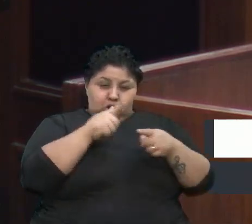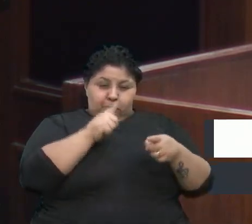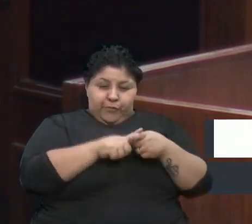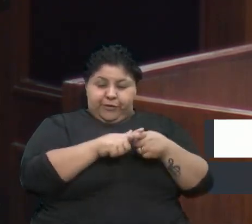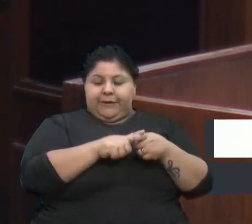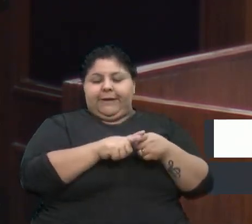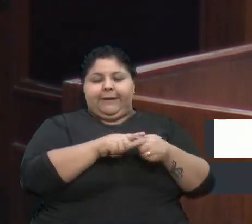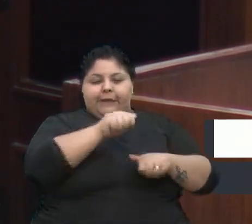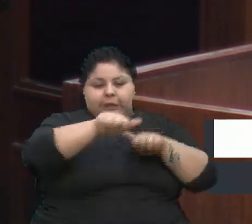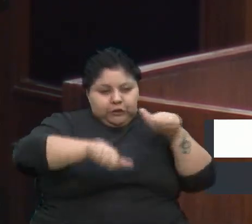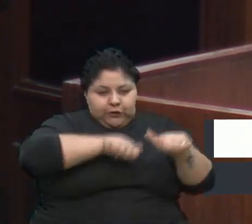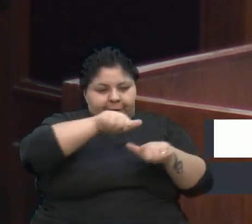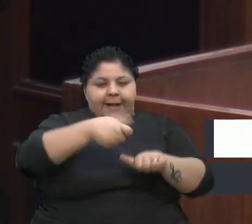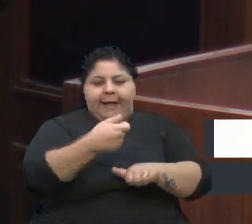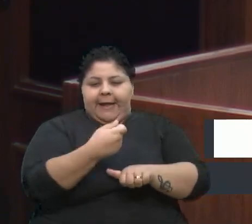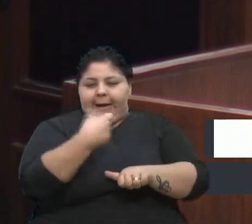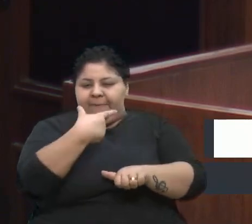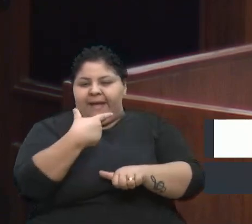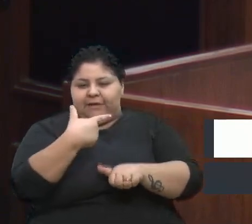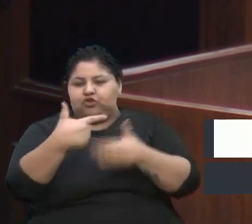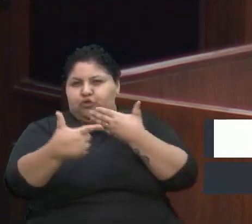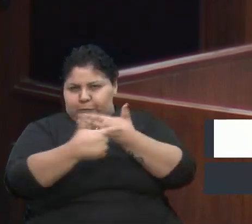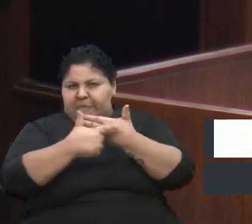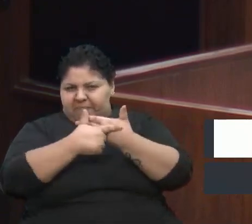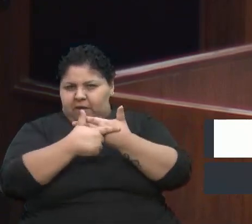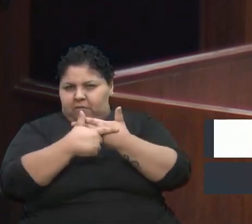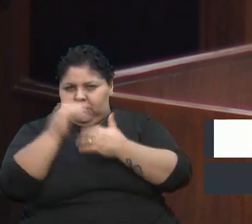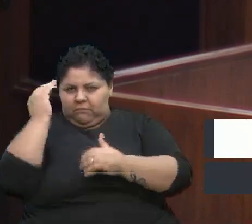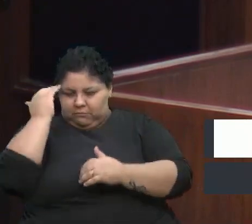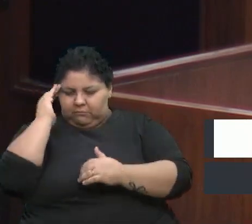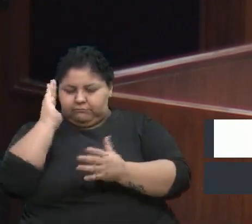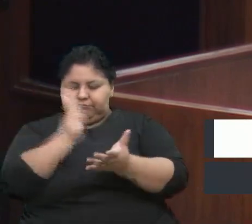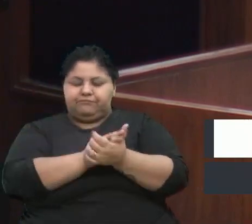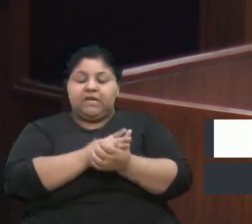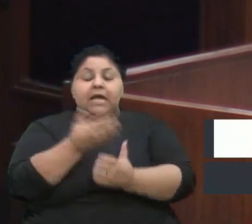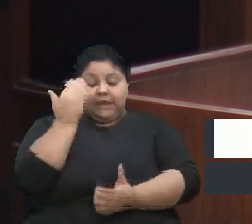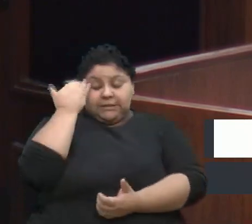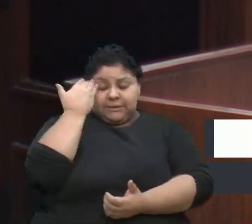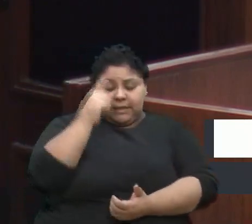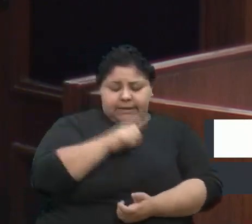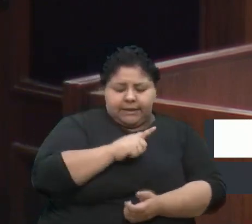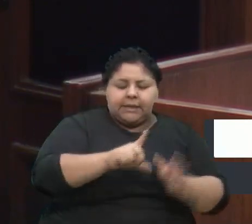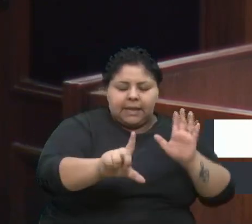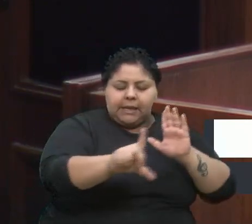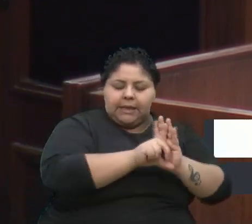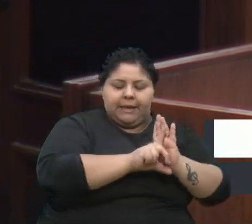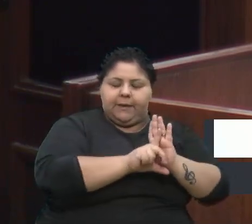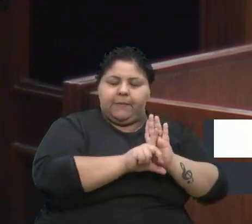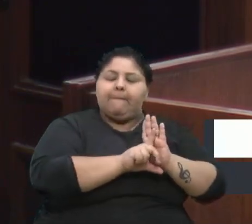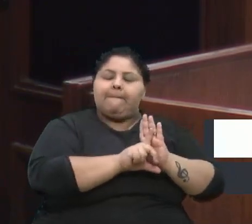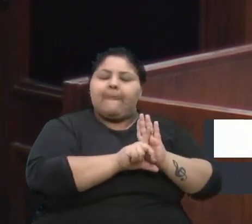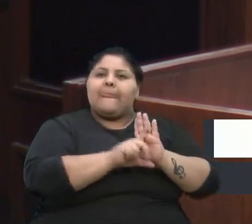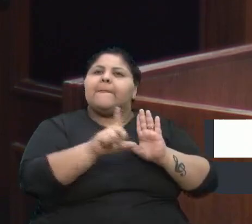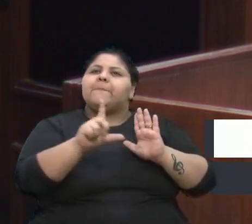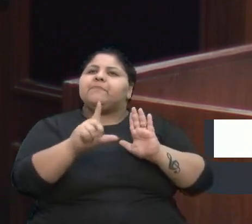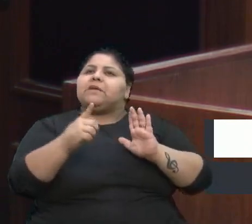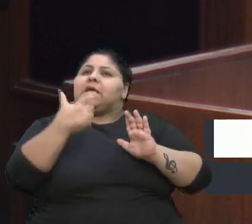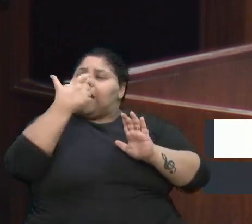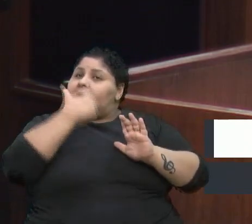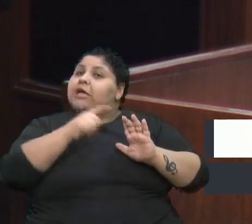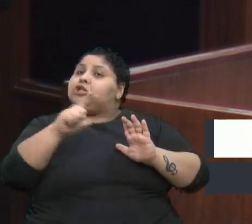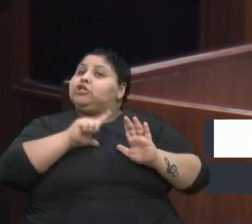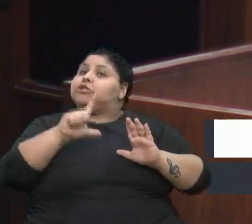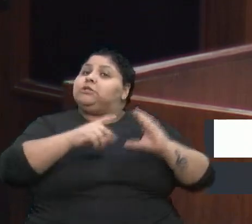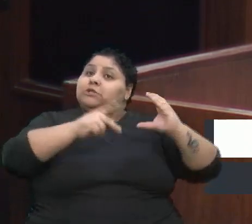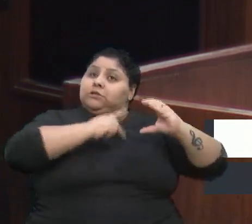meses. Então, sei que existe procedimentos, existe leis, mas eu acho que existe uma Câmara de Vereadores